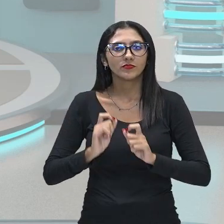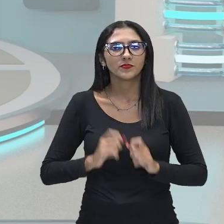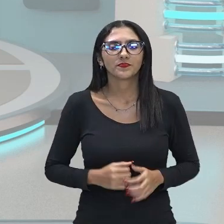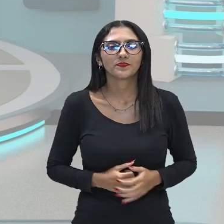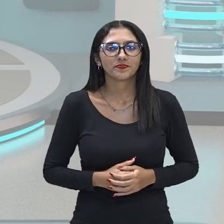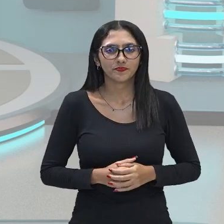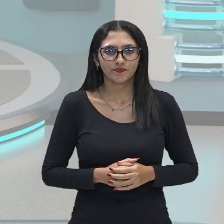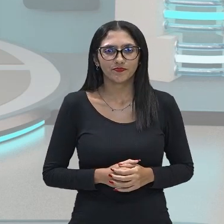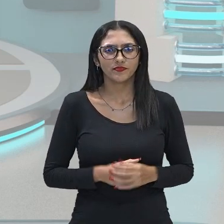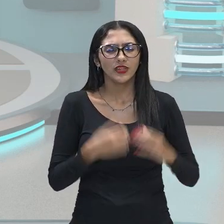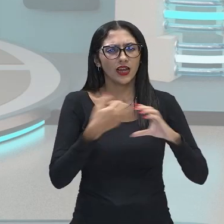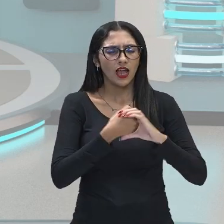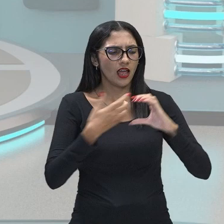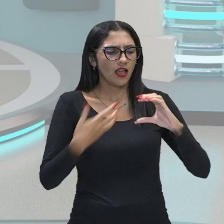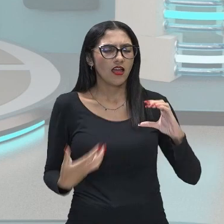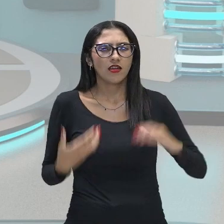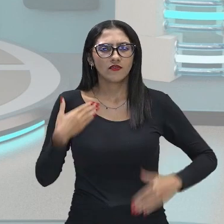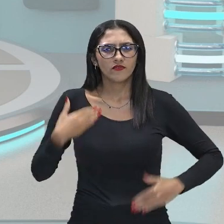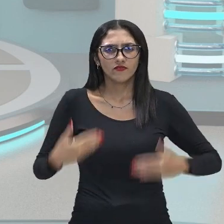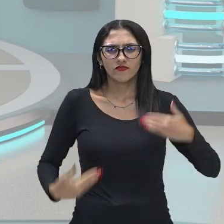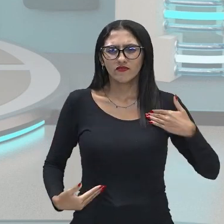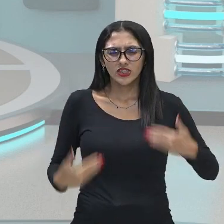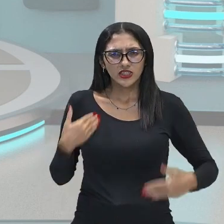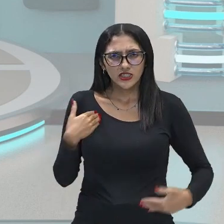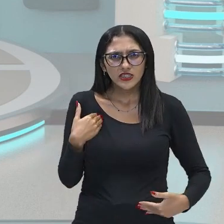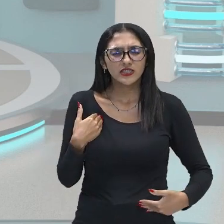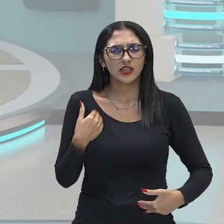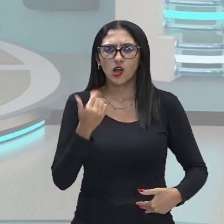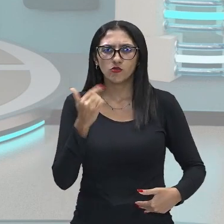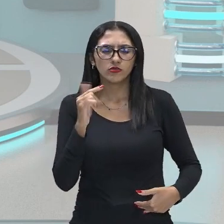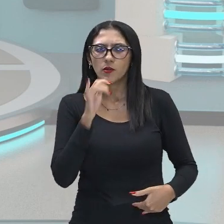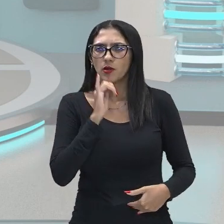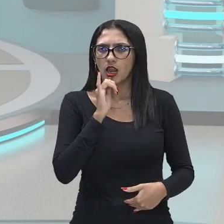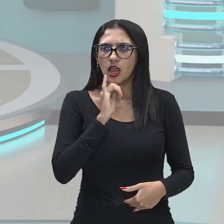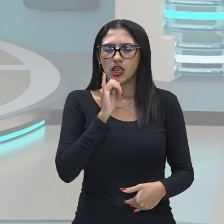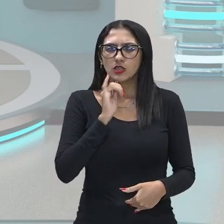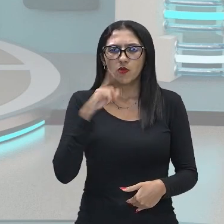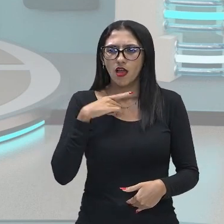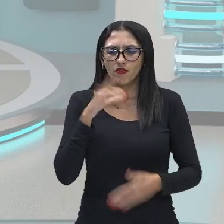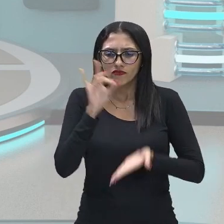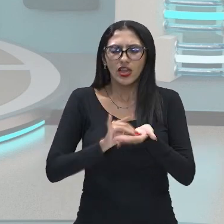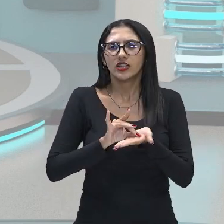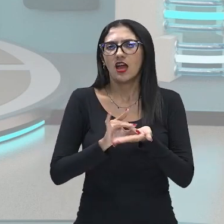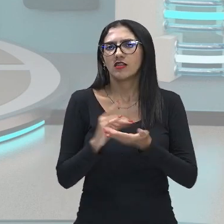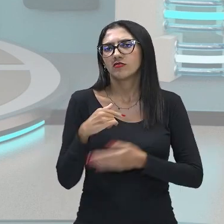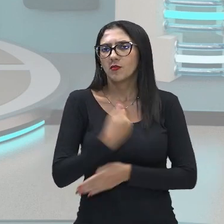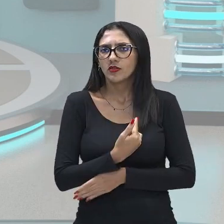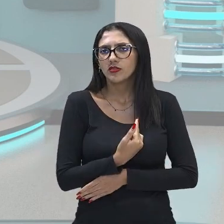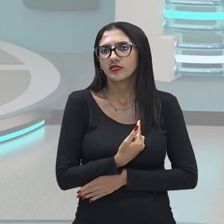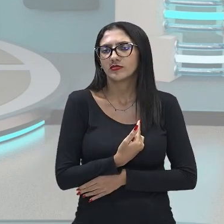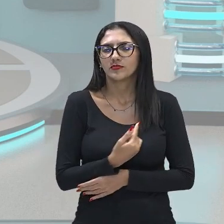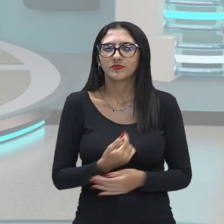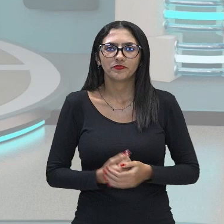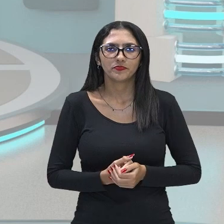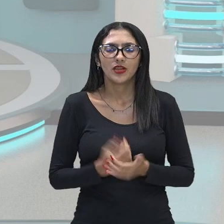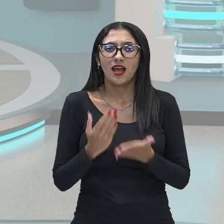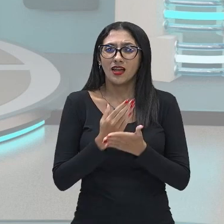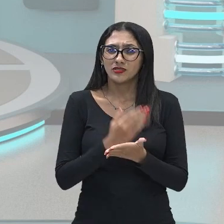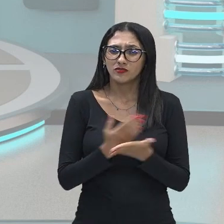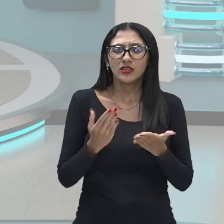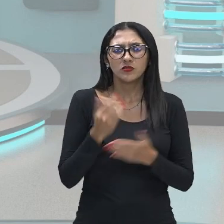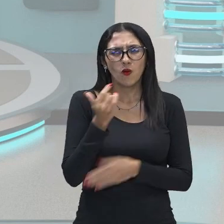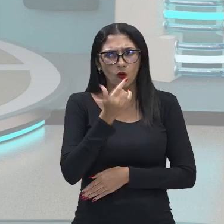quadro olha as características não nos definem embora as pessoas usem ela para nos